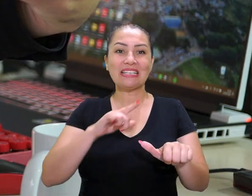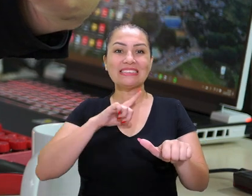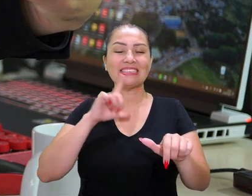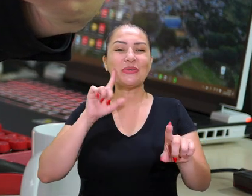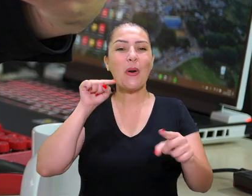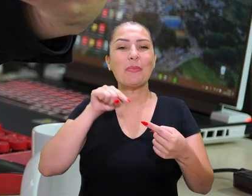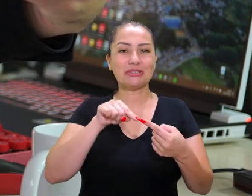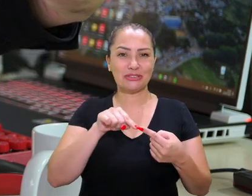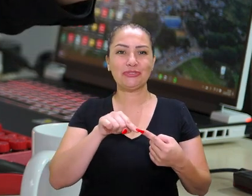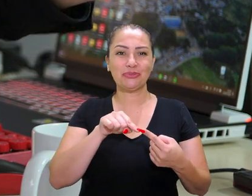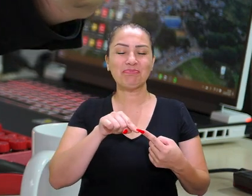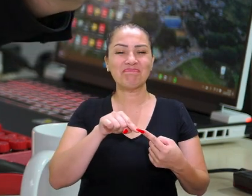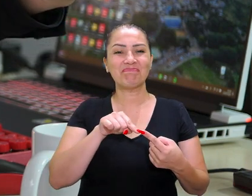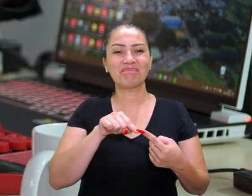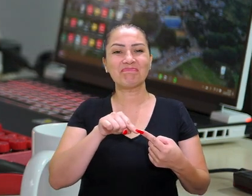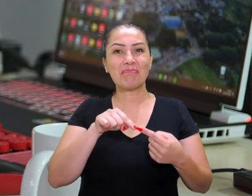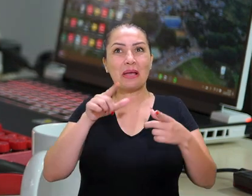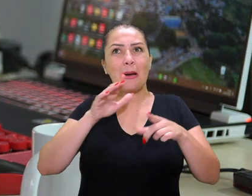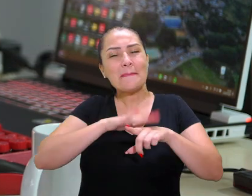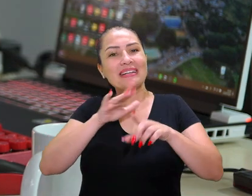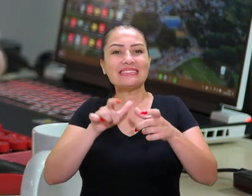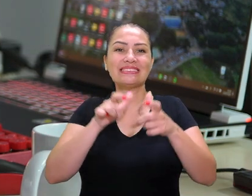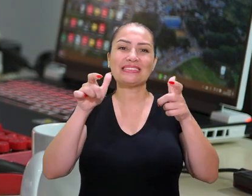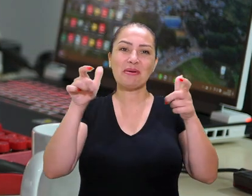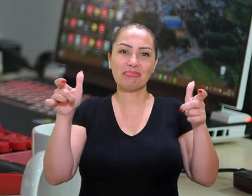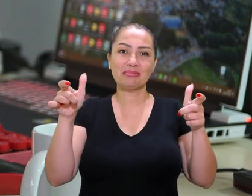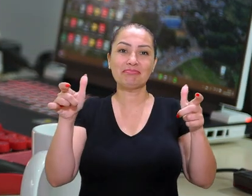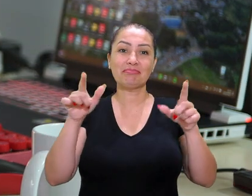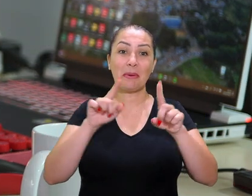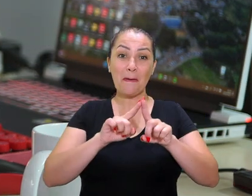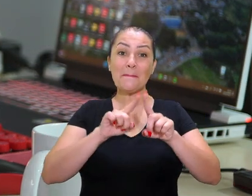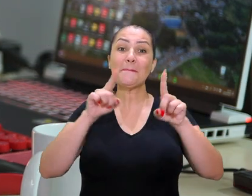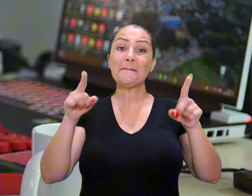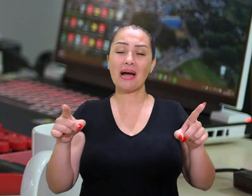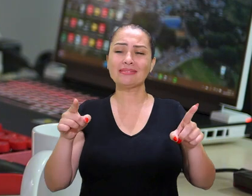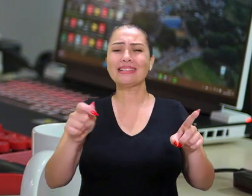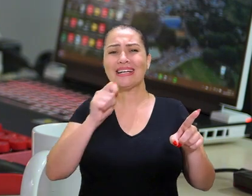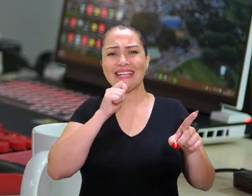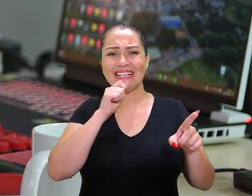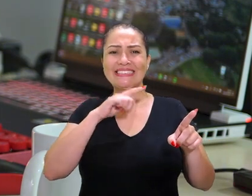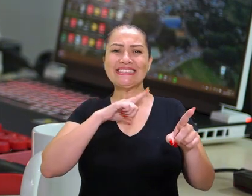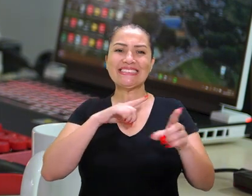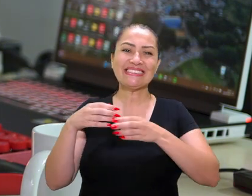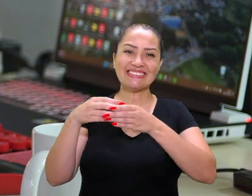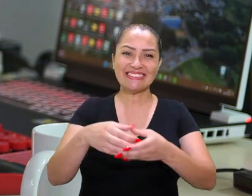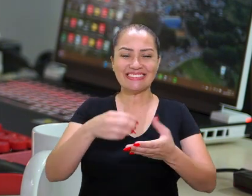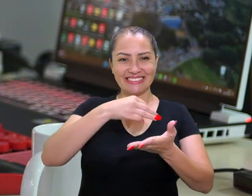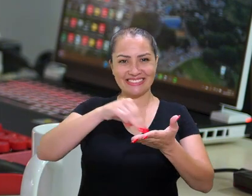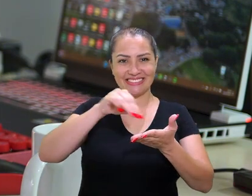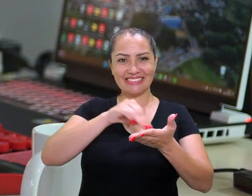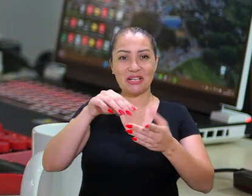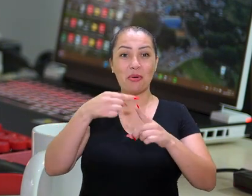objetivo mais amplo, mas ainda enquanto Grupo Mensageiros. Porque se nós entendermos em